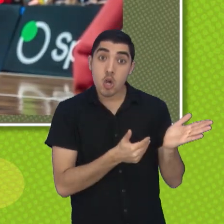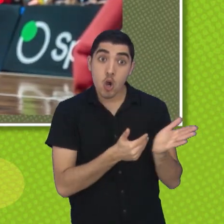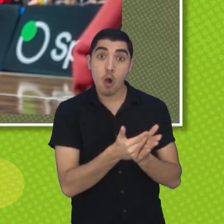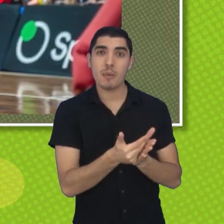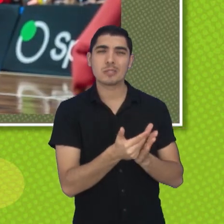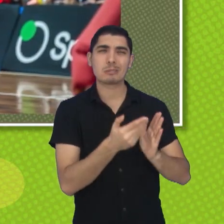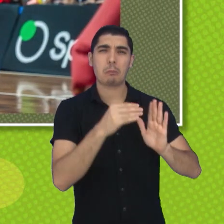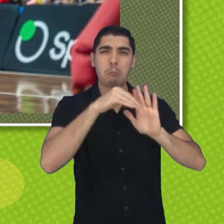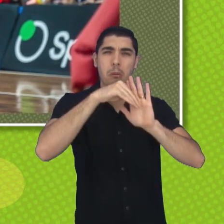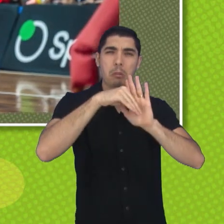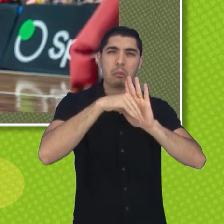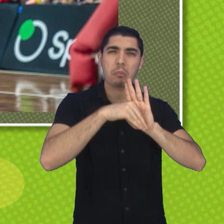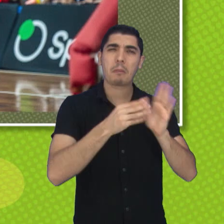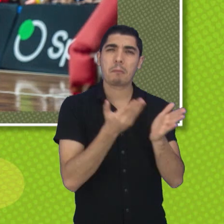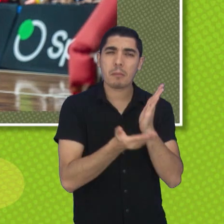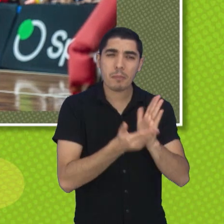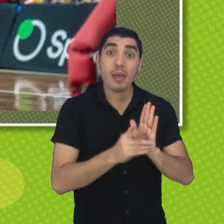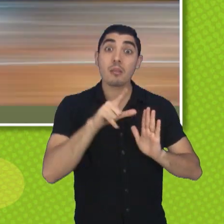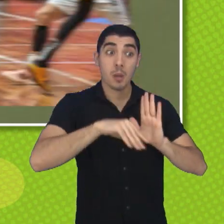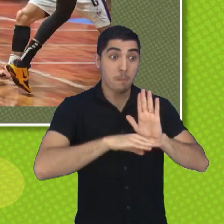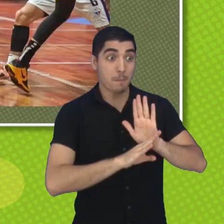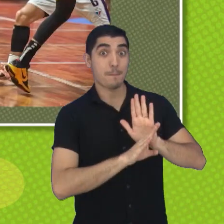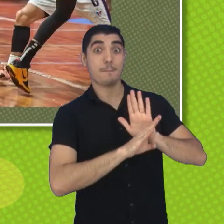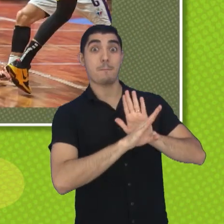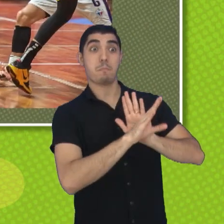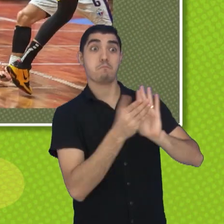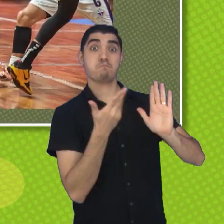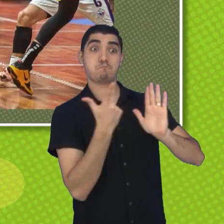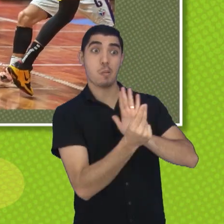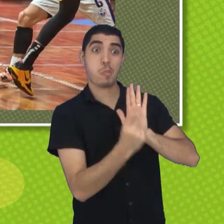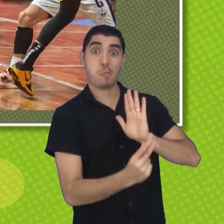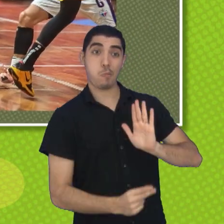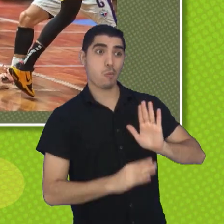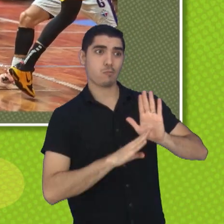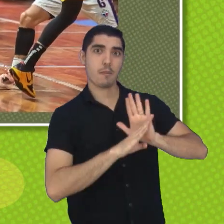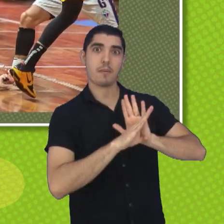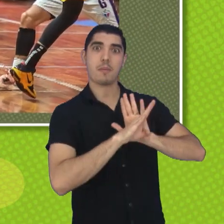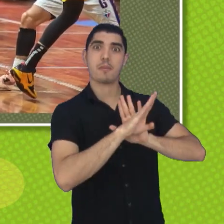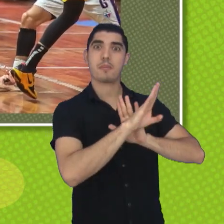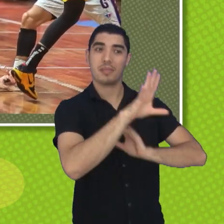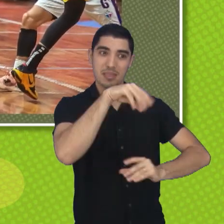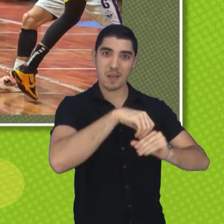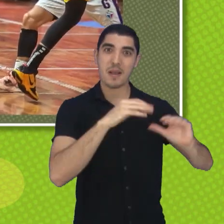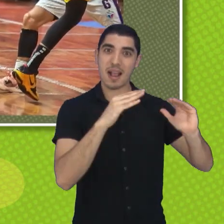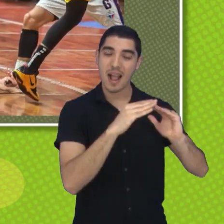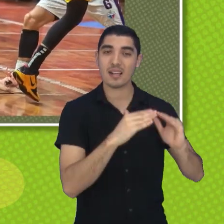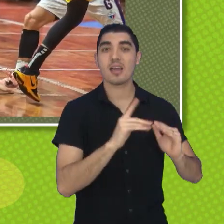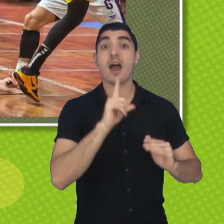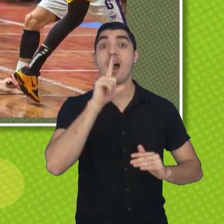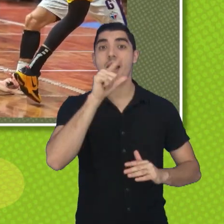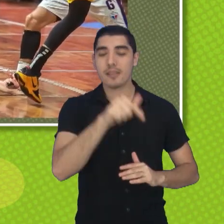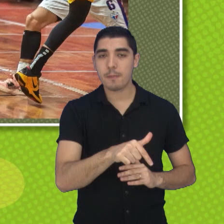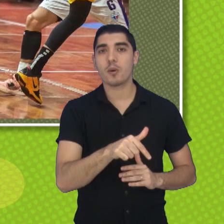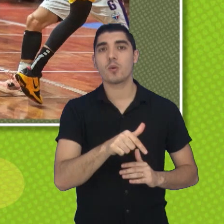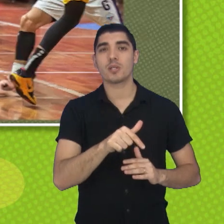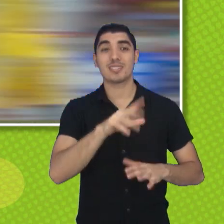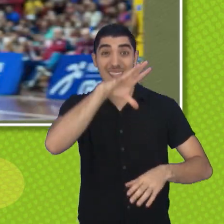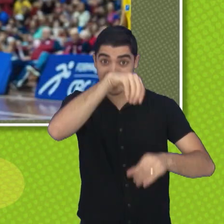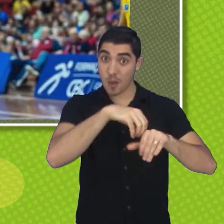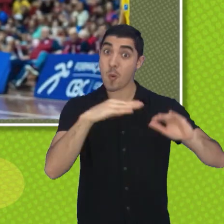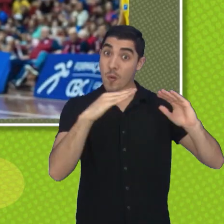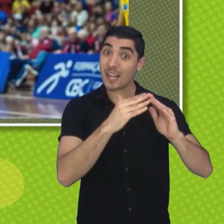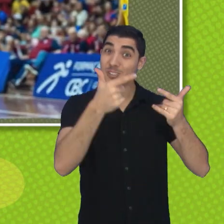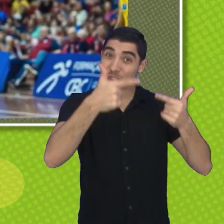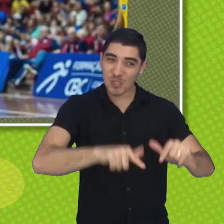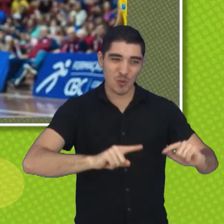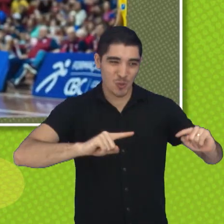de derrotas, aí veio uma sequência de vitórias contra os times cariocas jogando no Lineu de Moura. Aí alguns jogos no Lineu de Moura que a gente